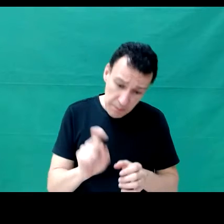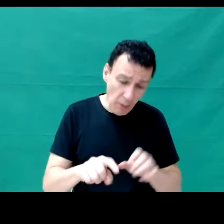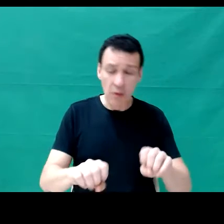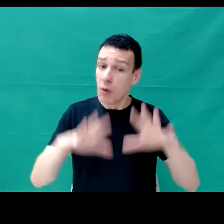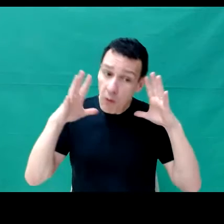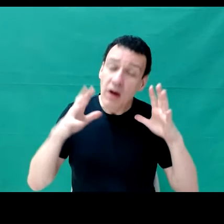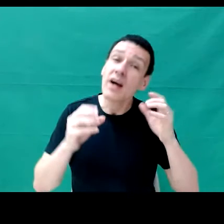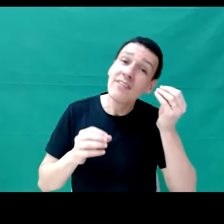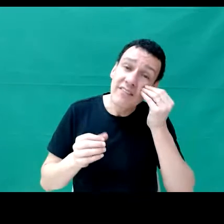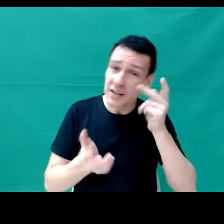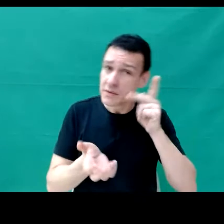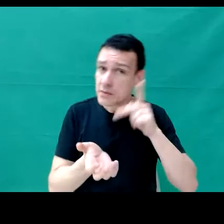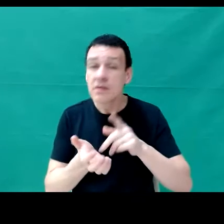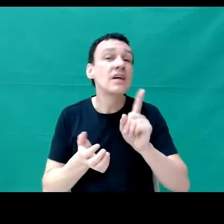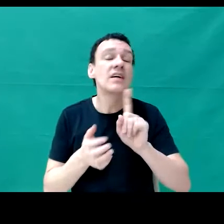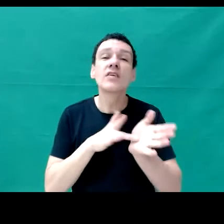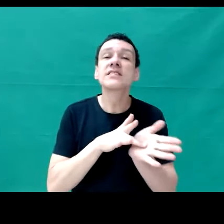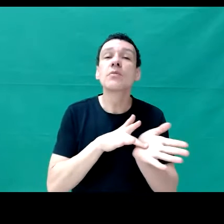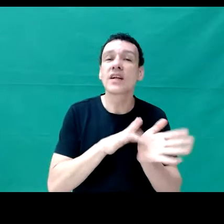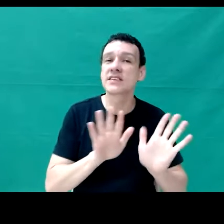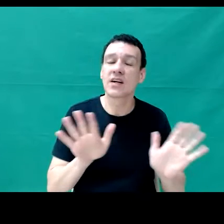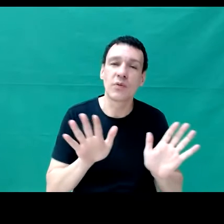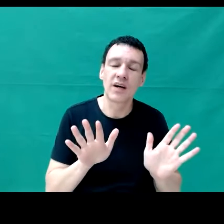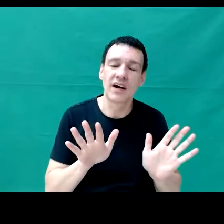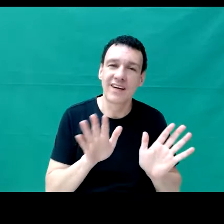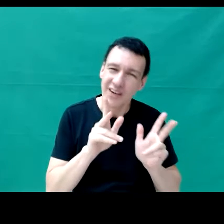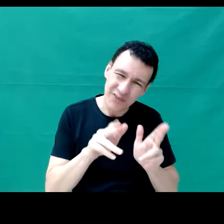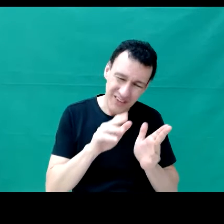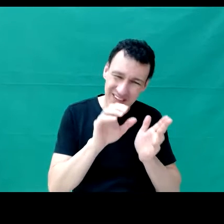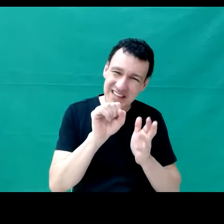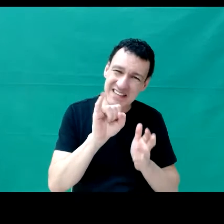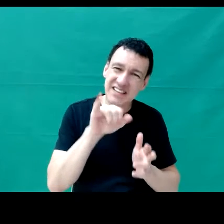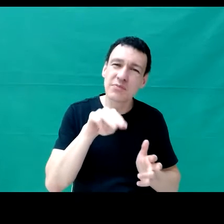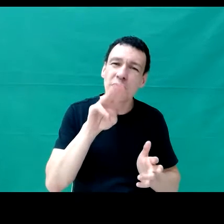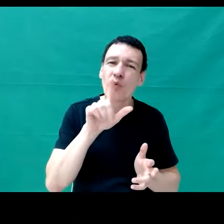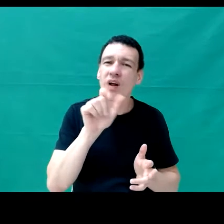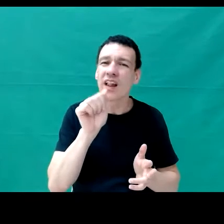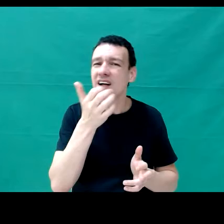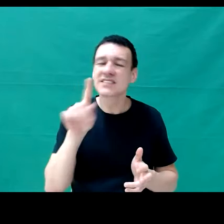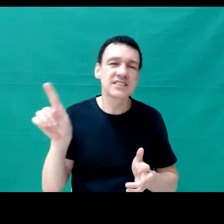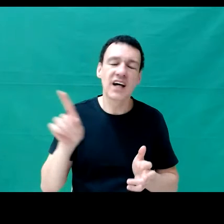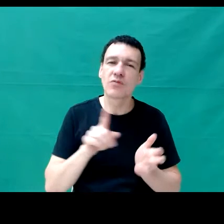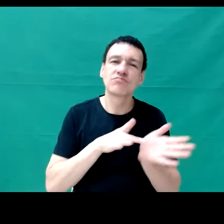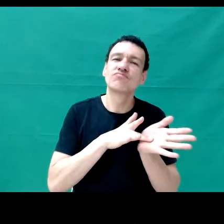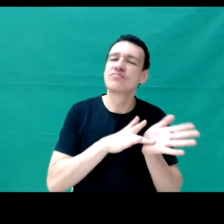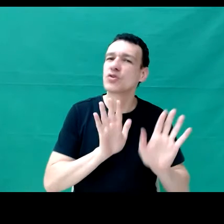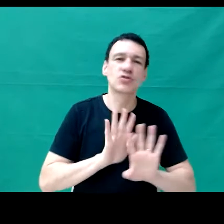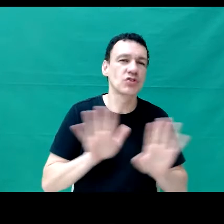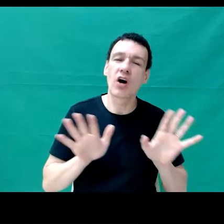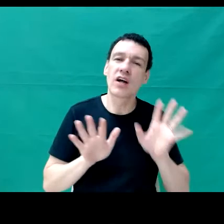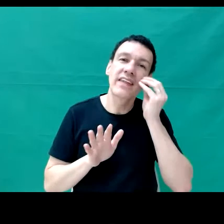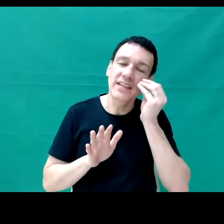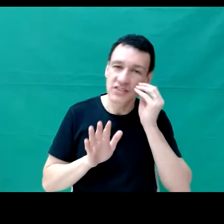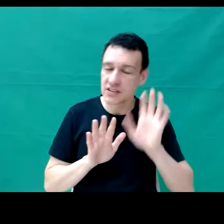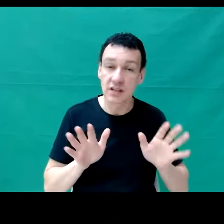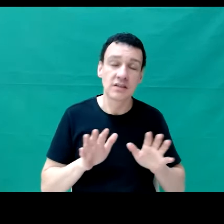fosse acontecer isso, naquele momento. Então, automatiza-se um teste, né, que poderia ser manual para